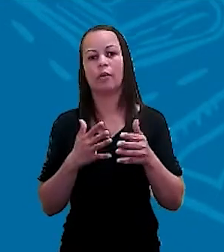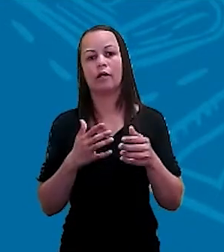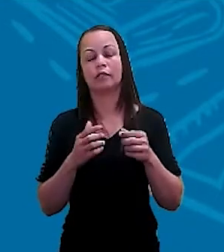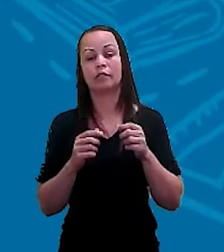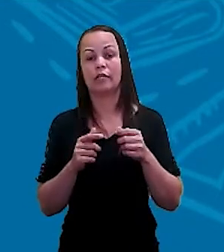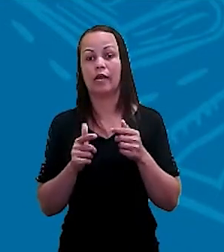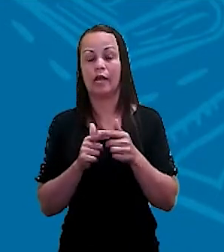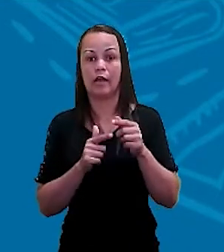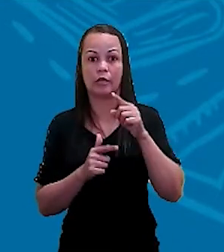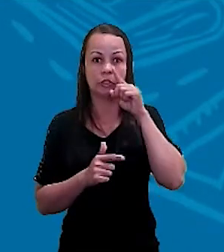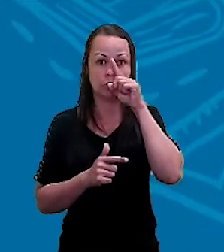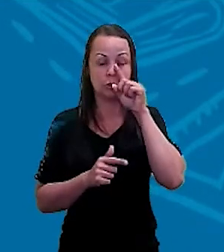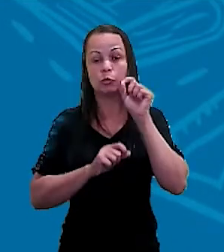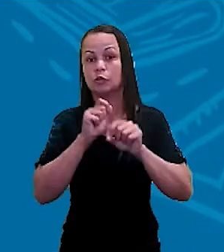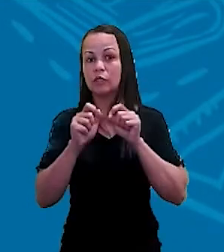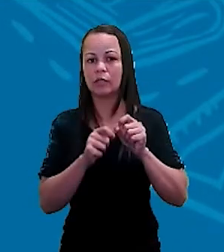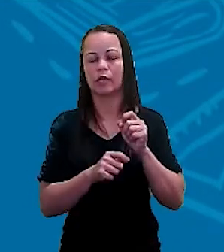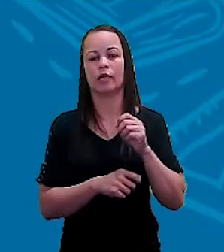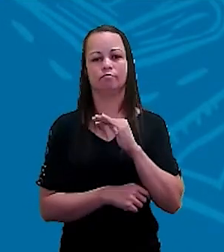De morte. E aqui,